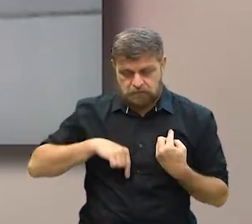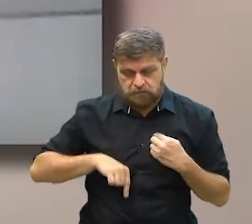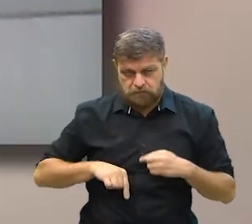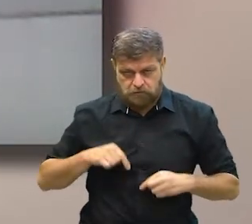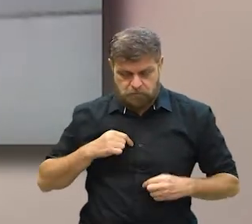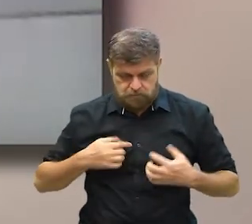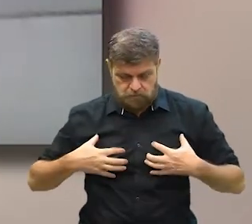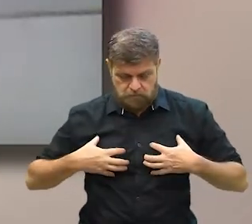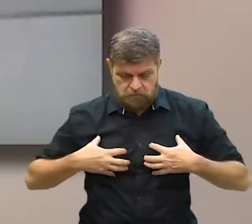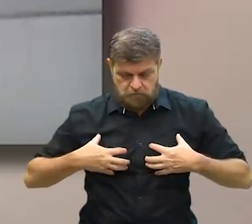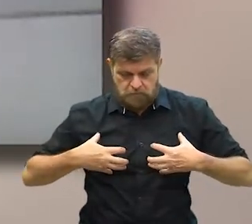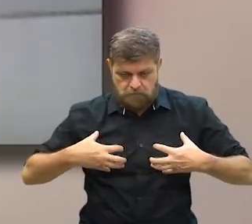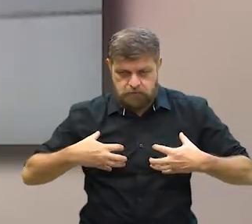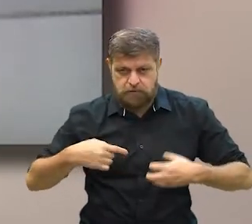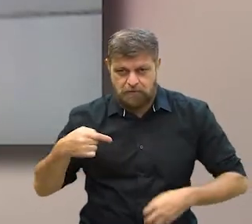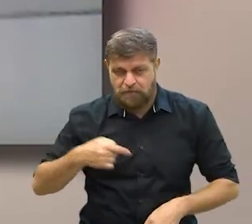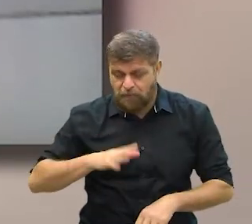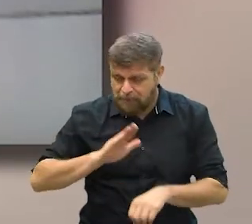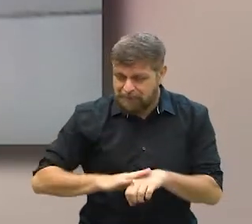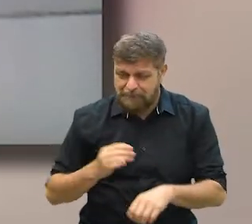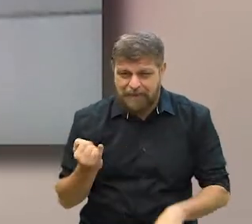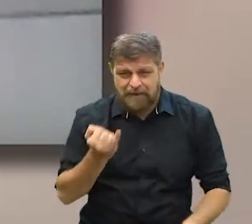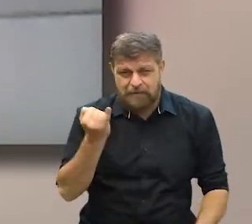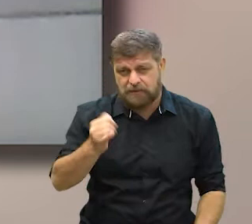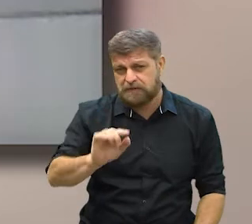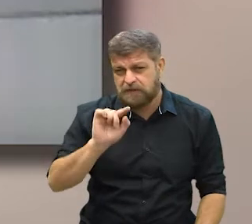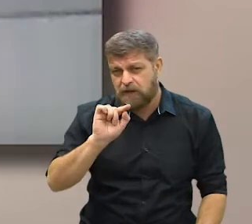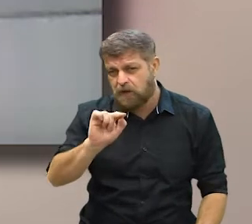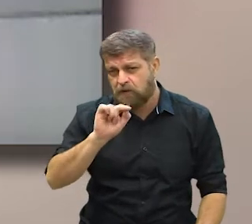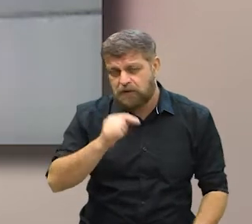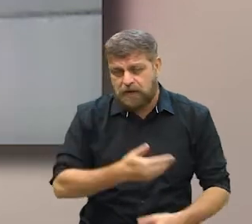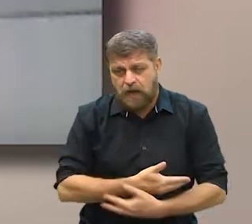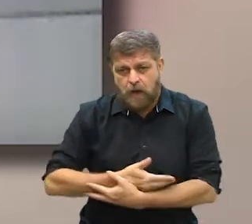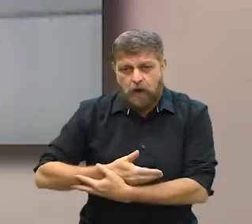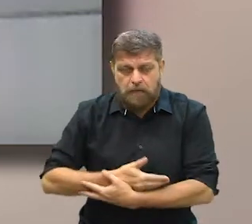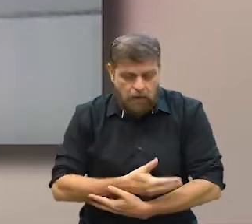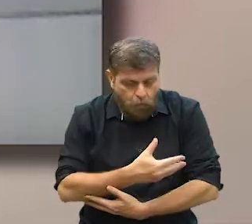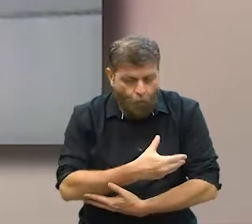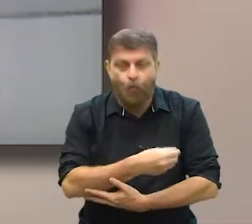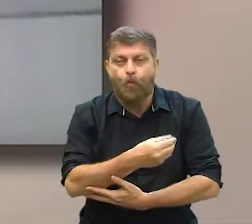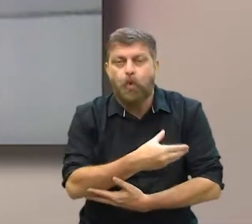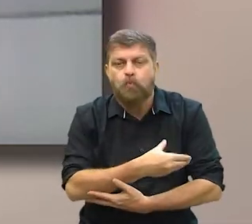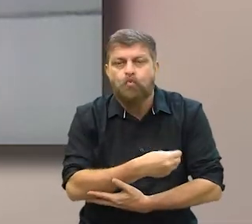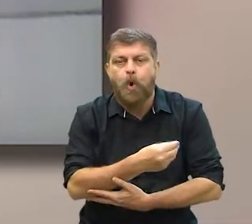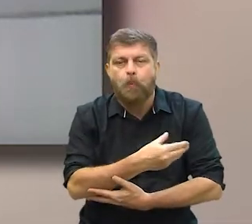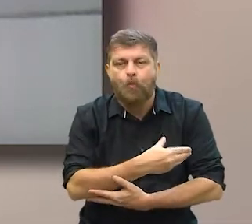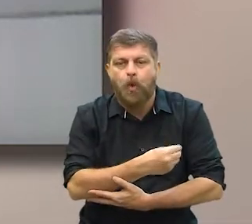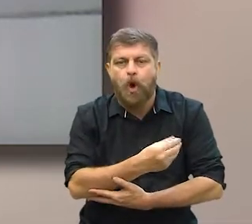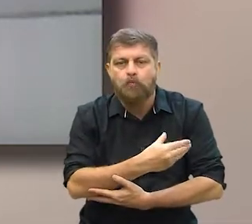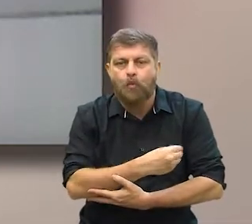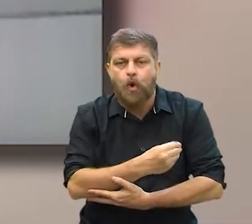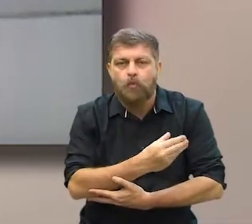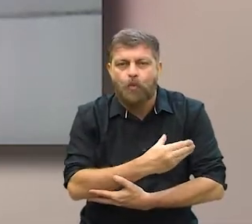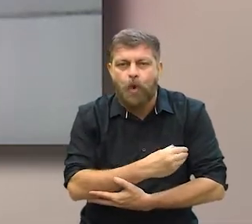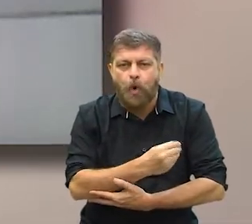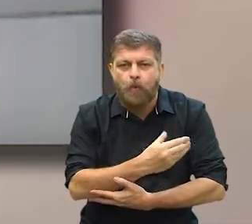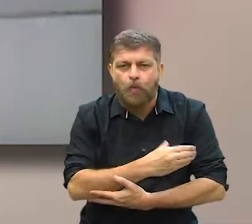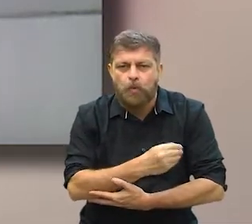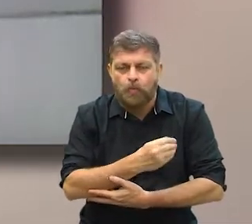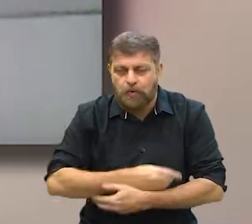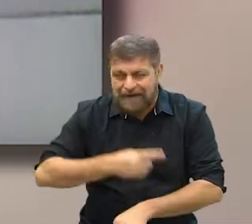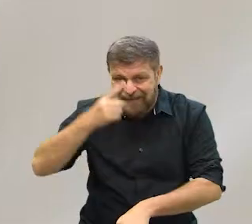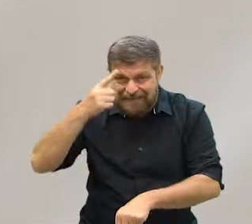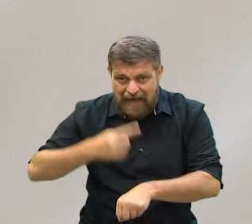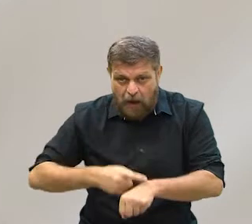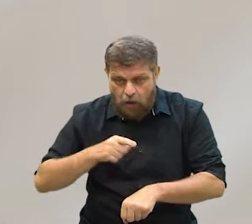na fisiologia da lactação, a coisa mais importante é o bebê sugar, né?